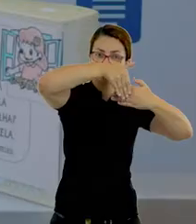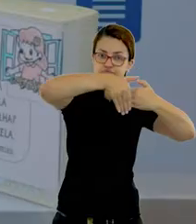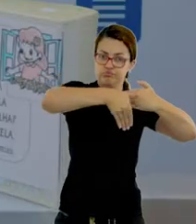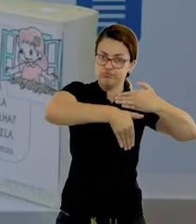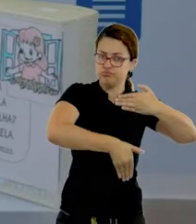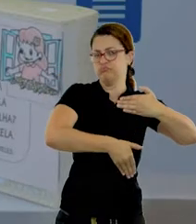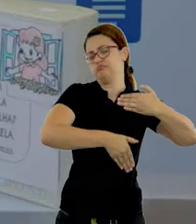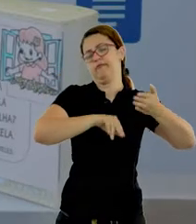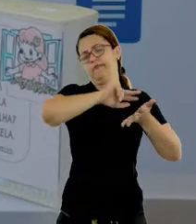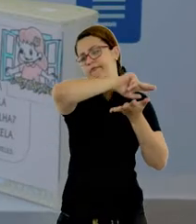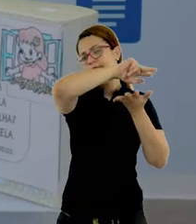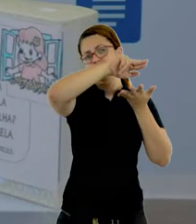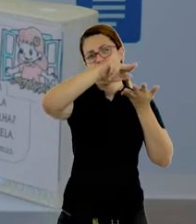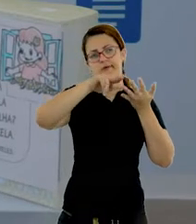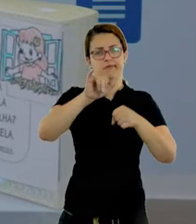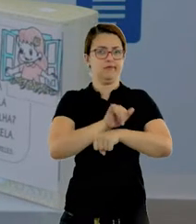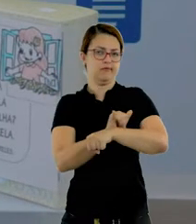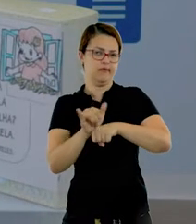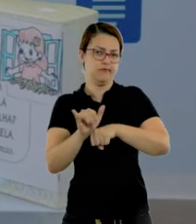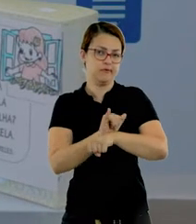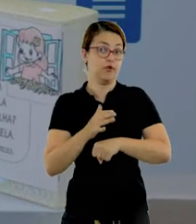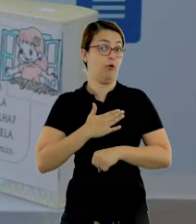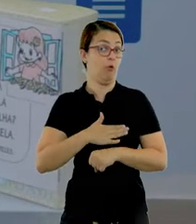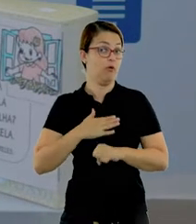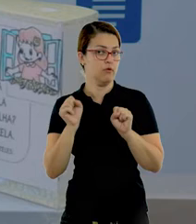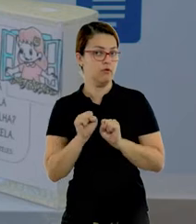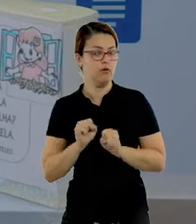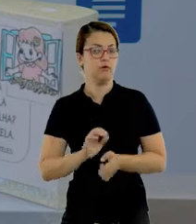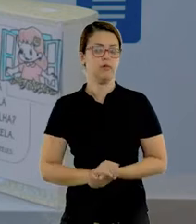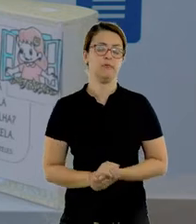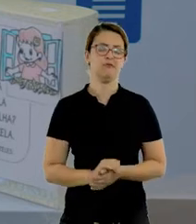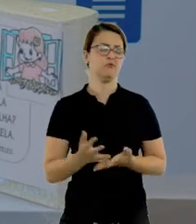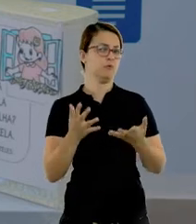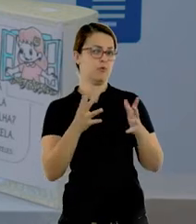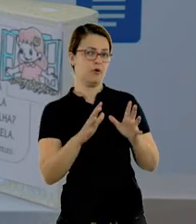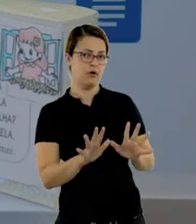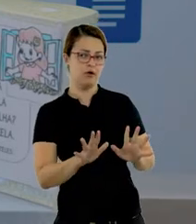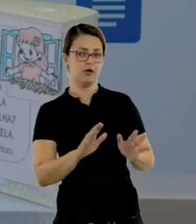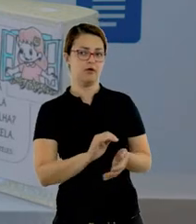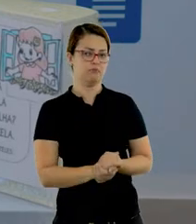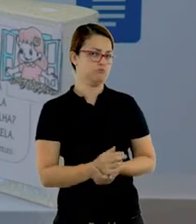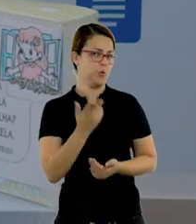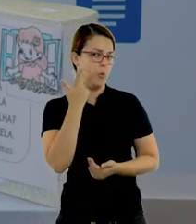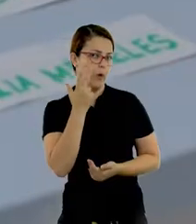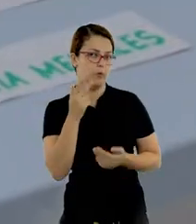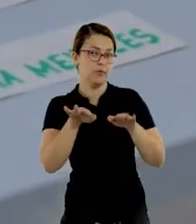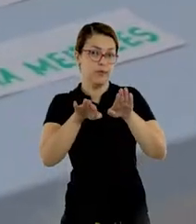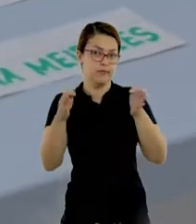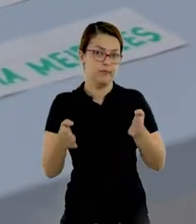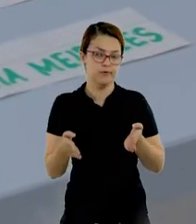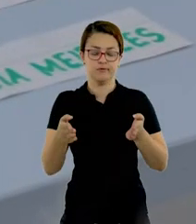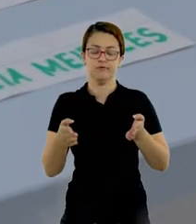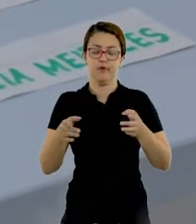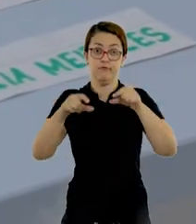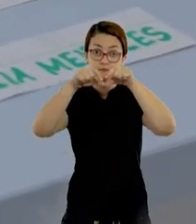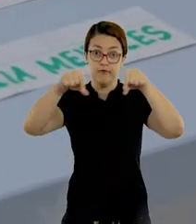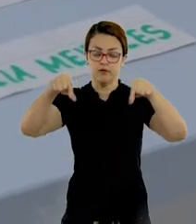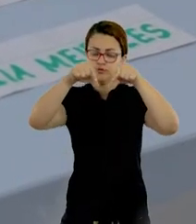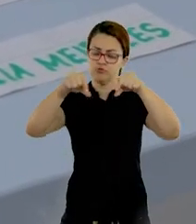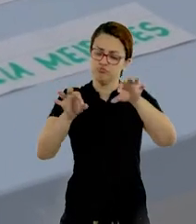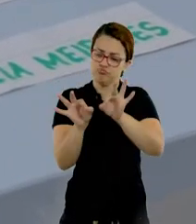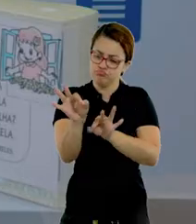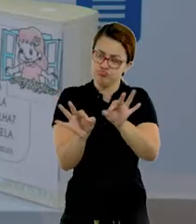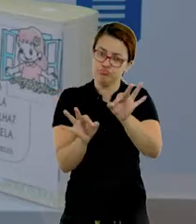Tem várias possibilidades e elas gostam. Mas se você não quiser fazer o suporte, você vai fazer assim na mesa com ela,